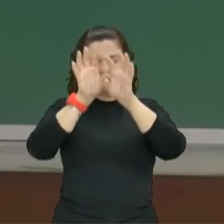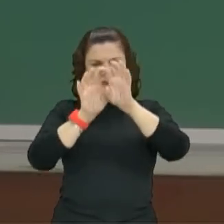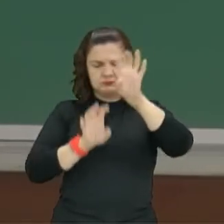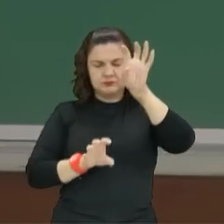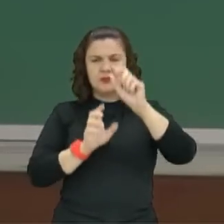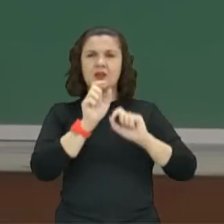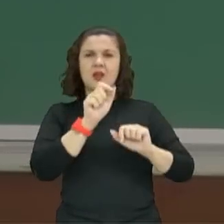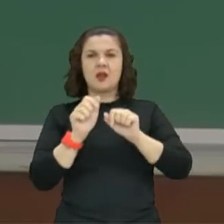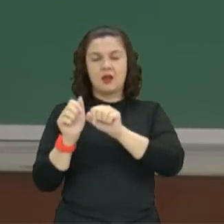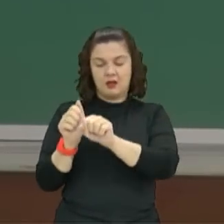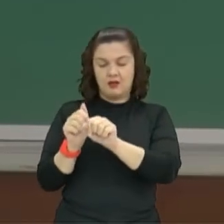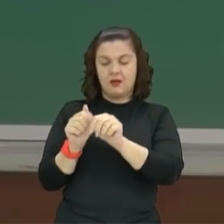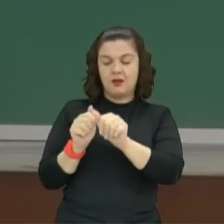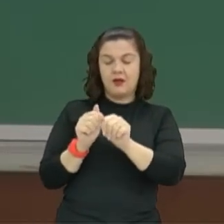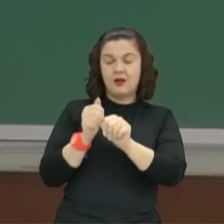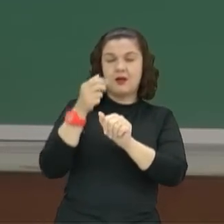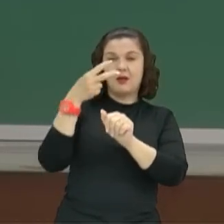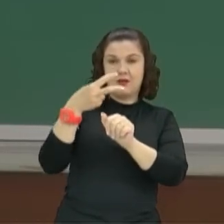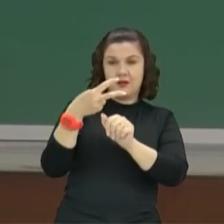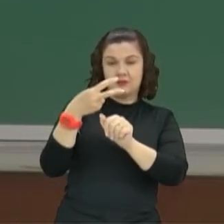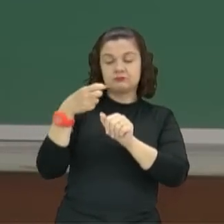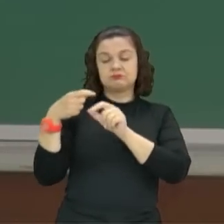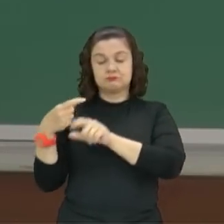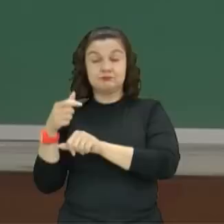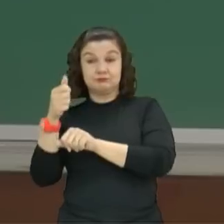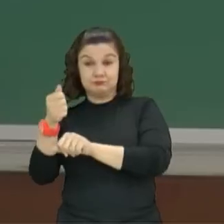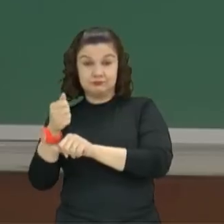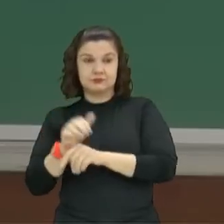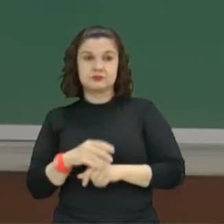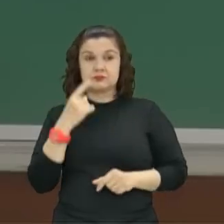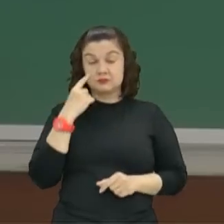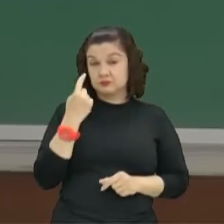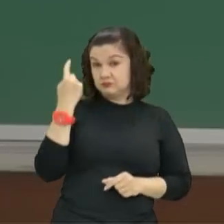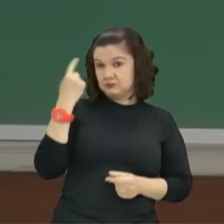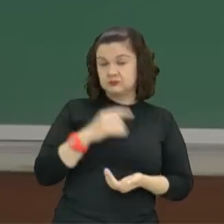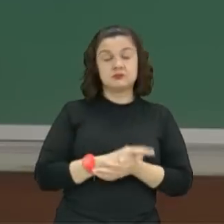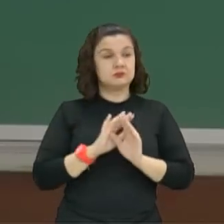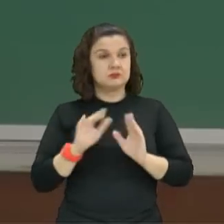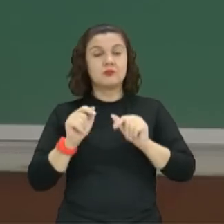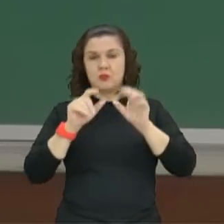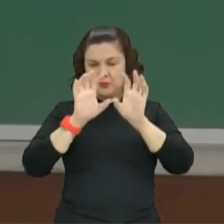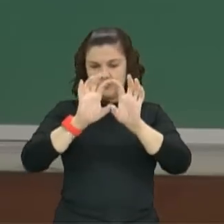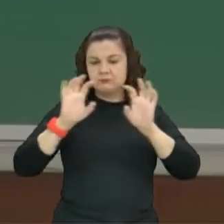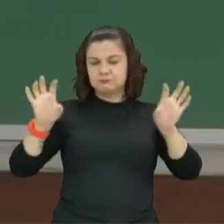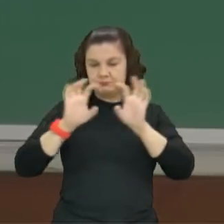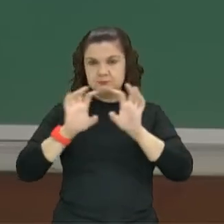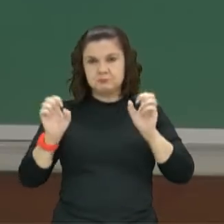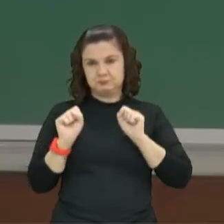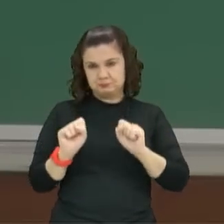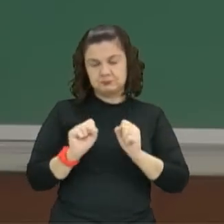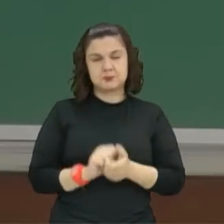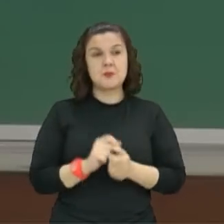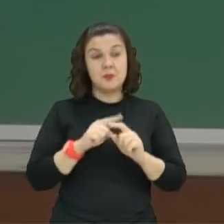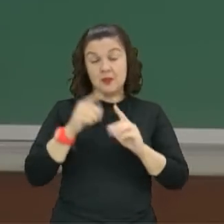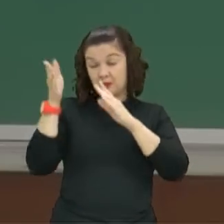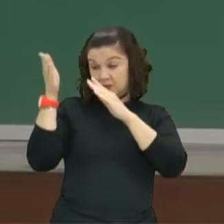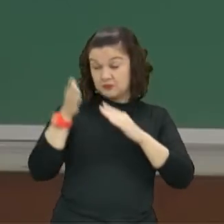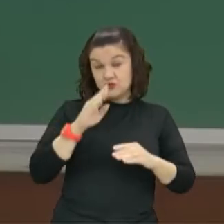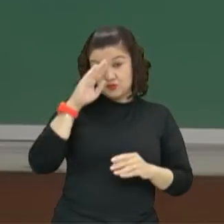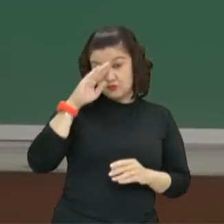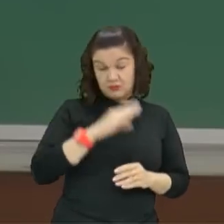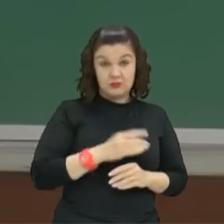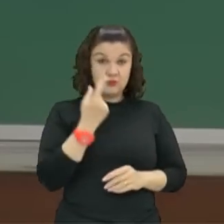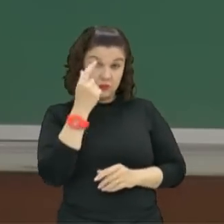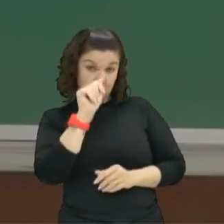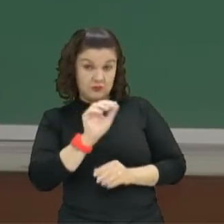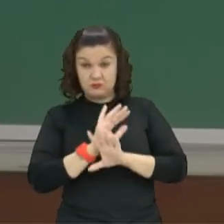Quem que é A ao cubo? A vezes A vezes A, ok? E A ao quadrado, A vezes A. Você pode fazer isso, pode desmembrar. Mas você pode cortar ele